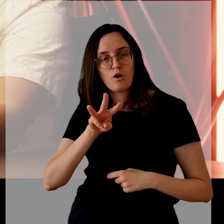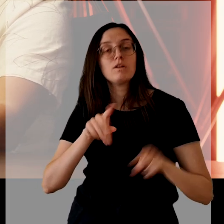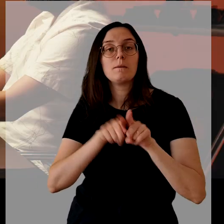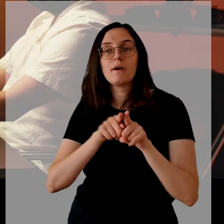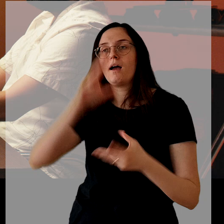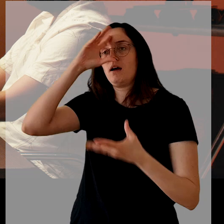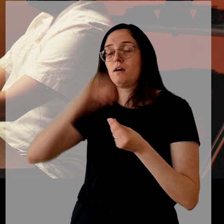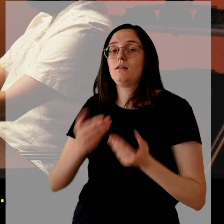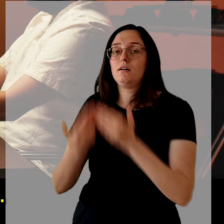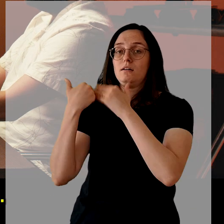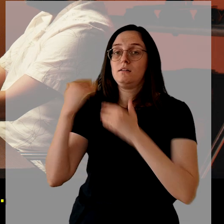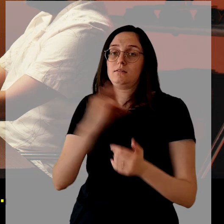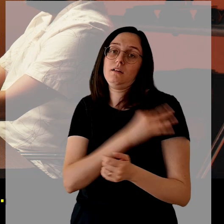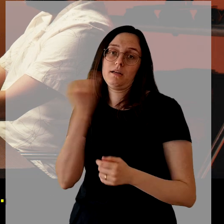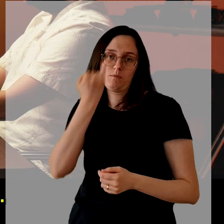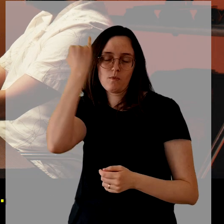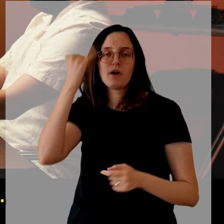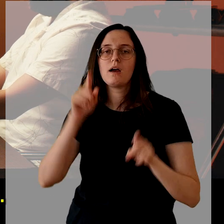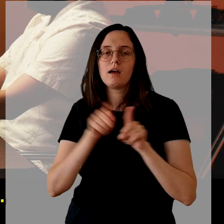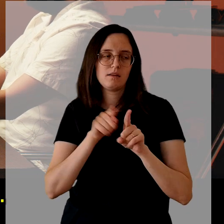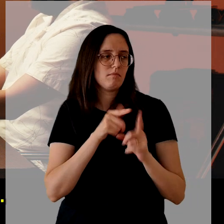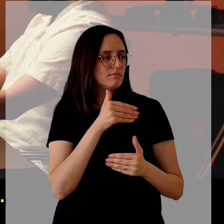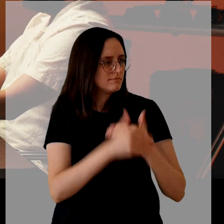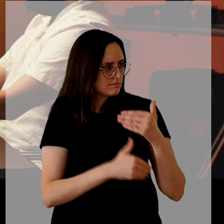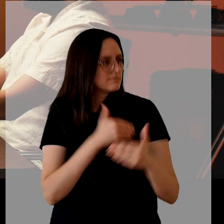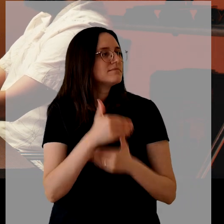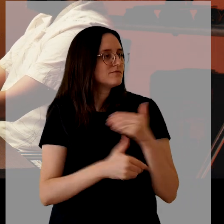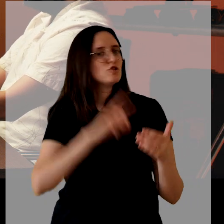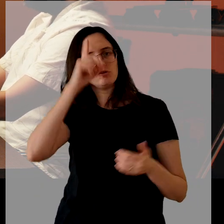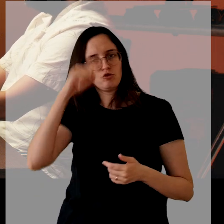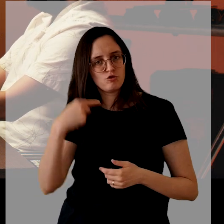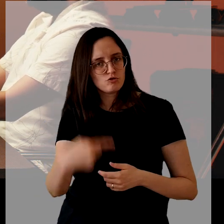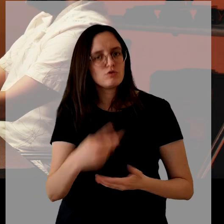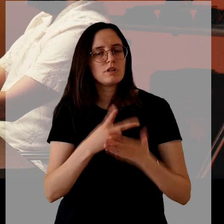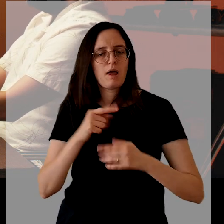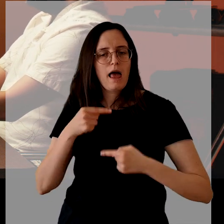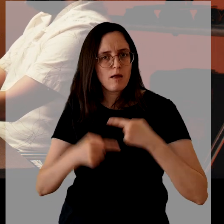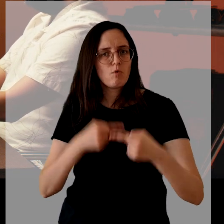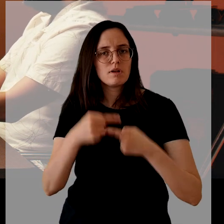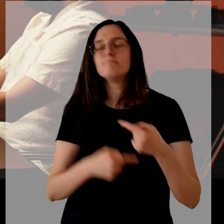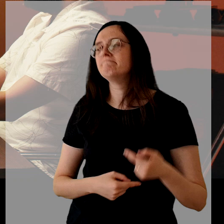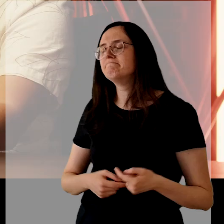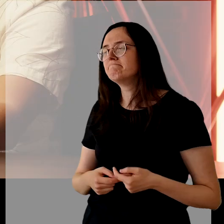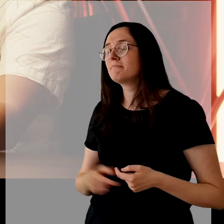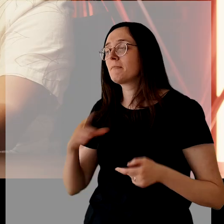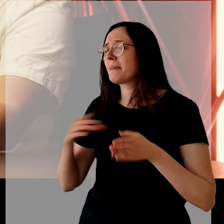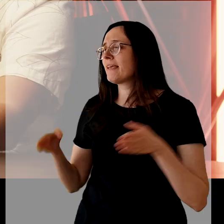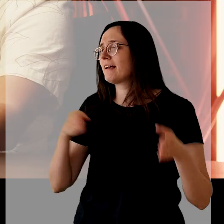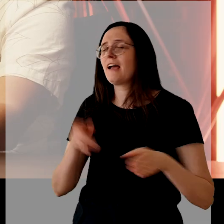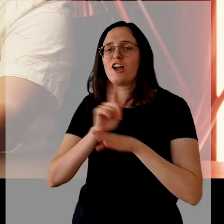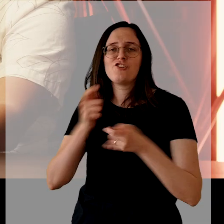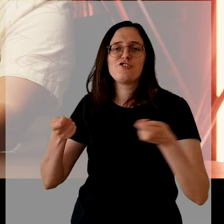importante. Que vem evoluindo a cada dia, constantemente, você tem que se atualizar. E tem esse lado de